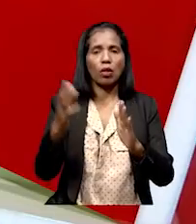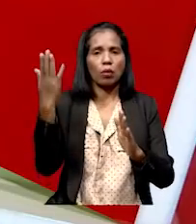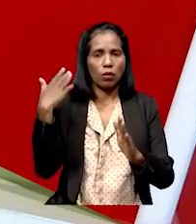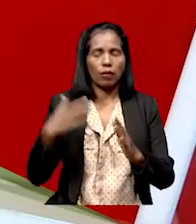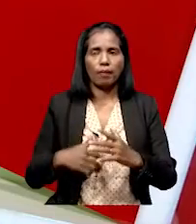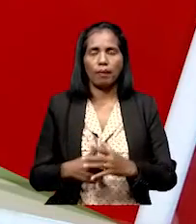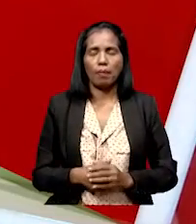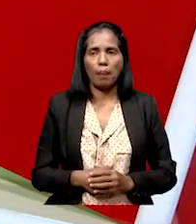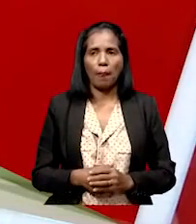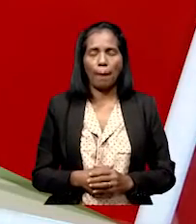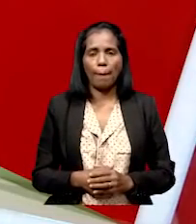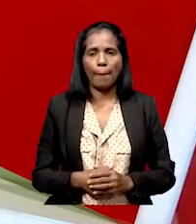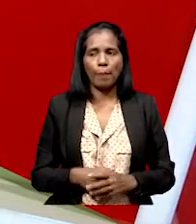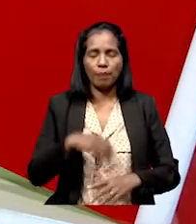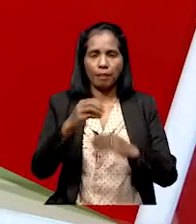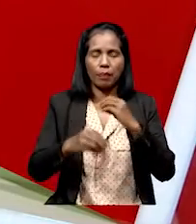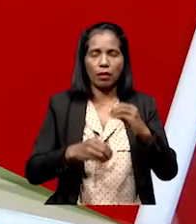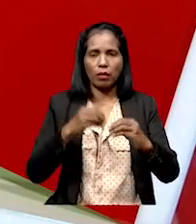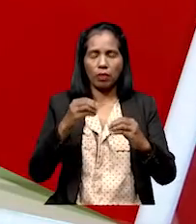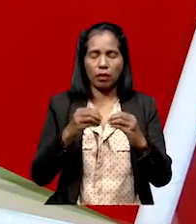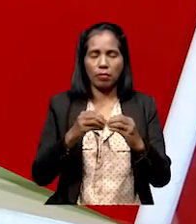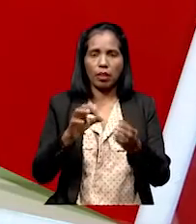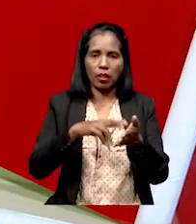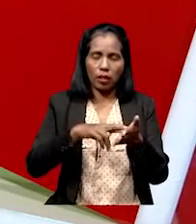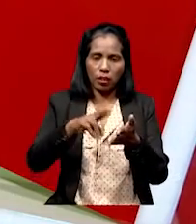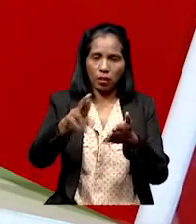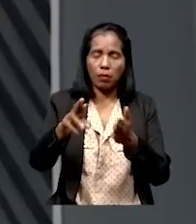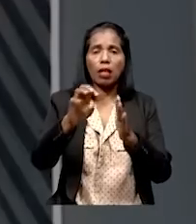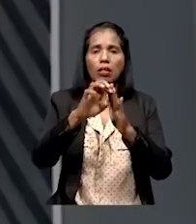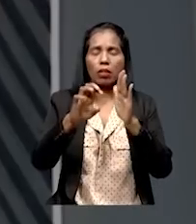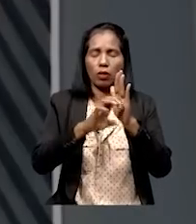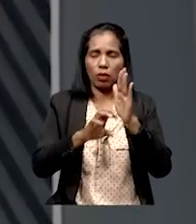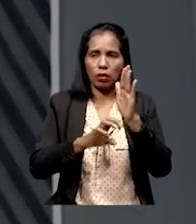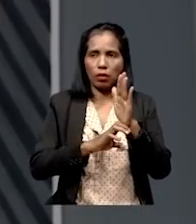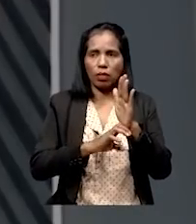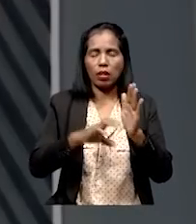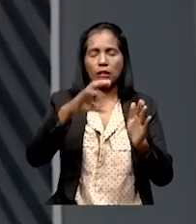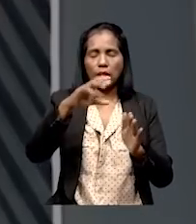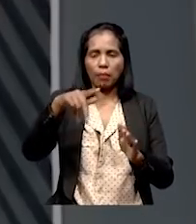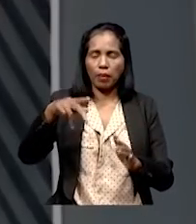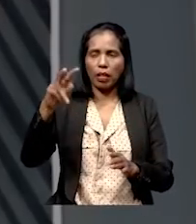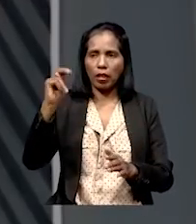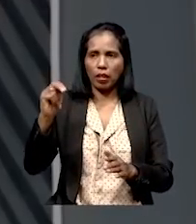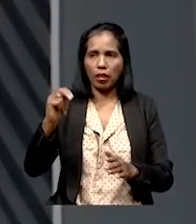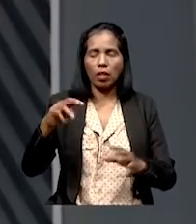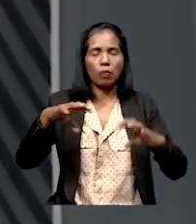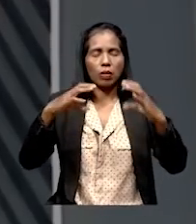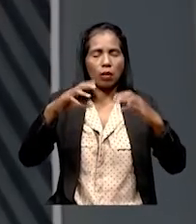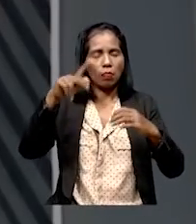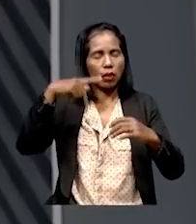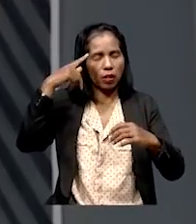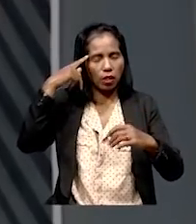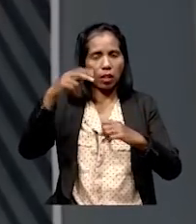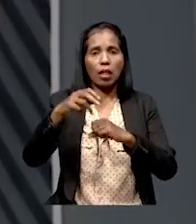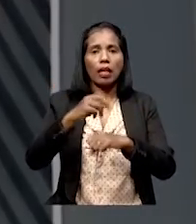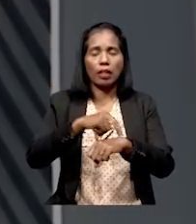Quando vai, assunto, reajustamento da estrutura CPN, Comissão Política Nacional do Partido Senar